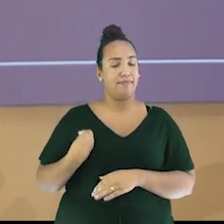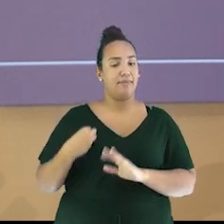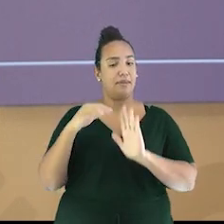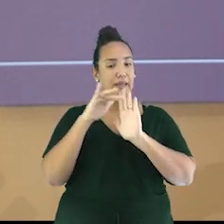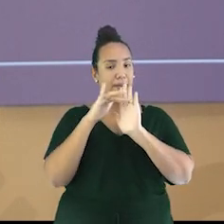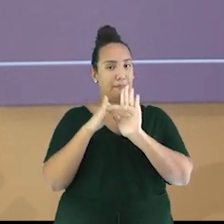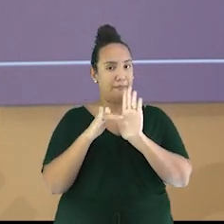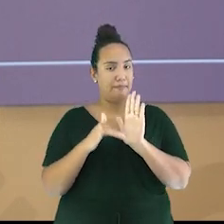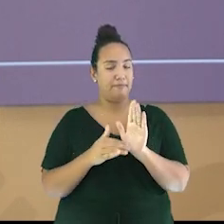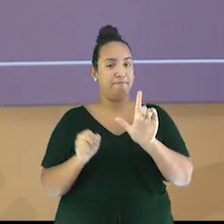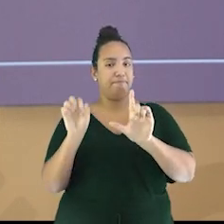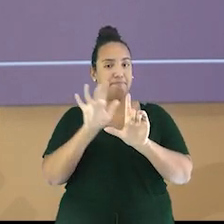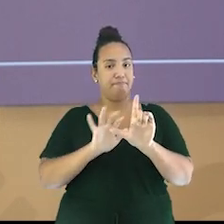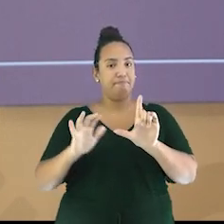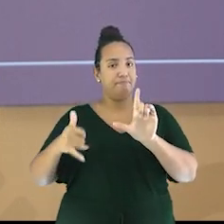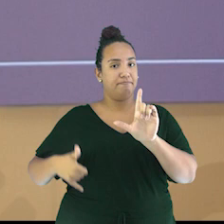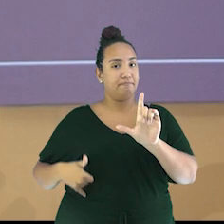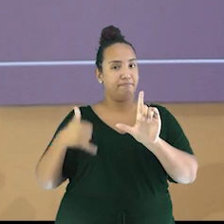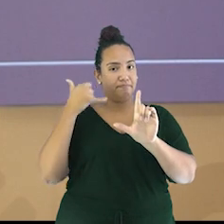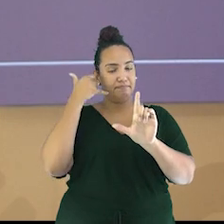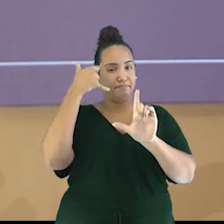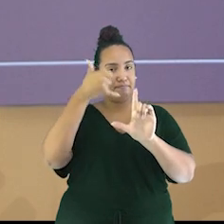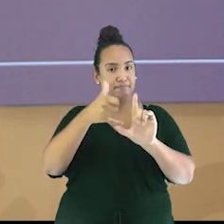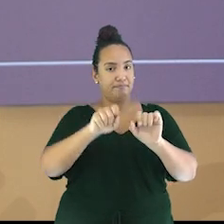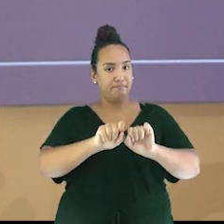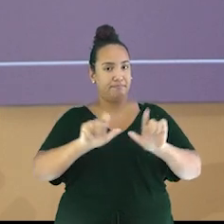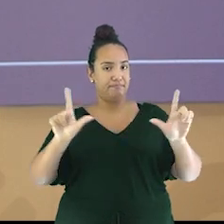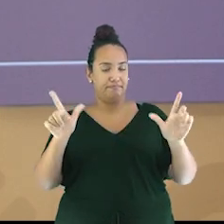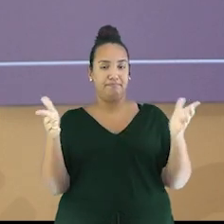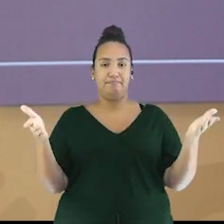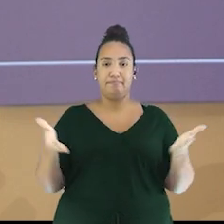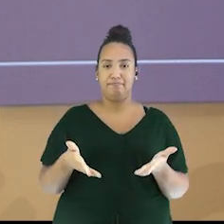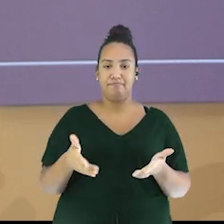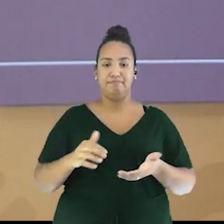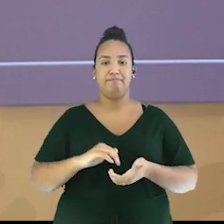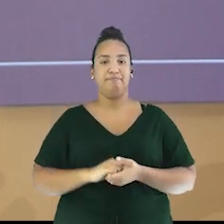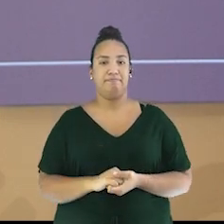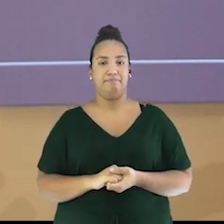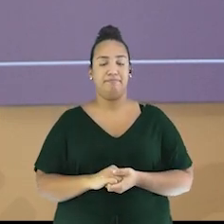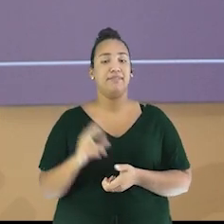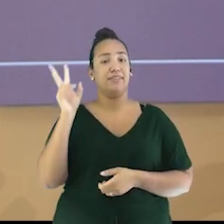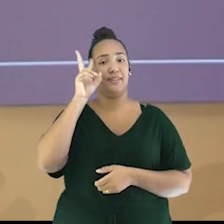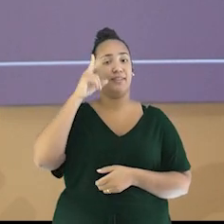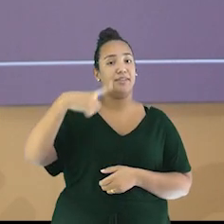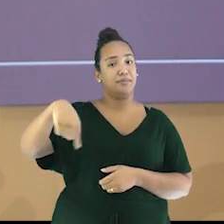presença apontando seu celular para o QR Code que aparece na sua tela. E não